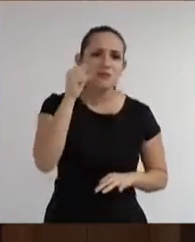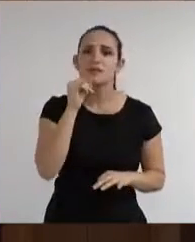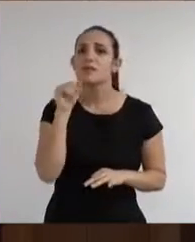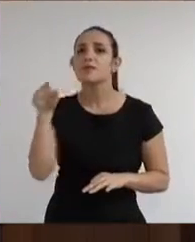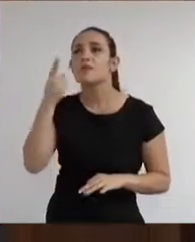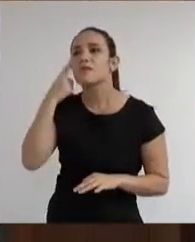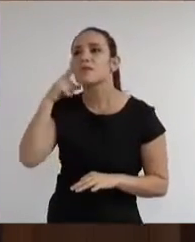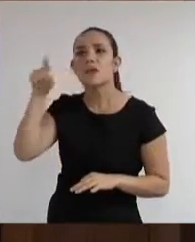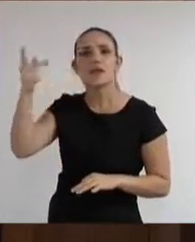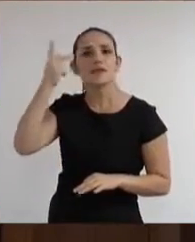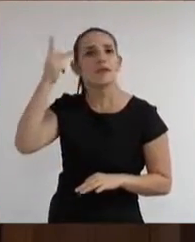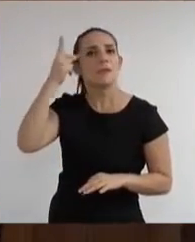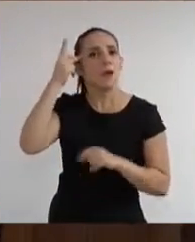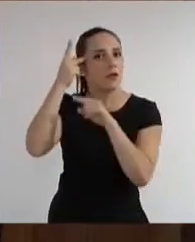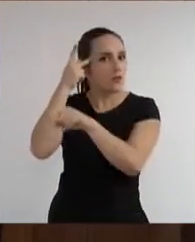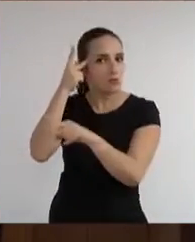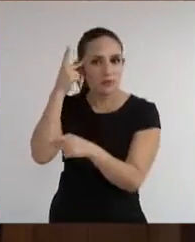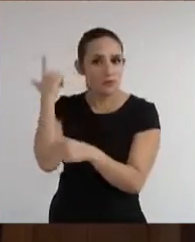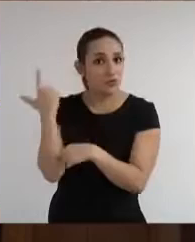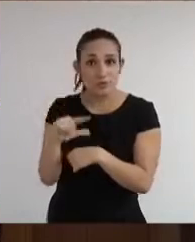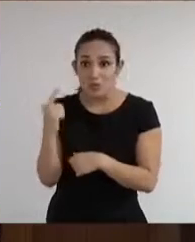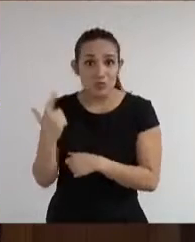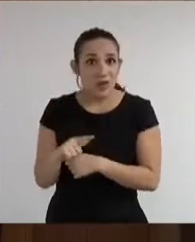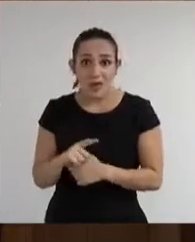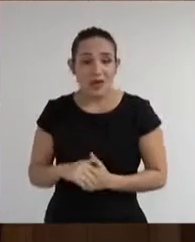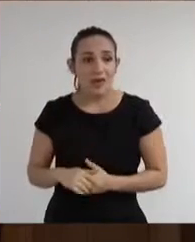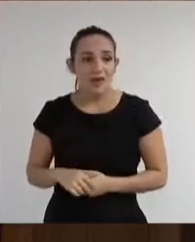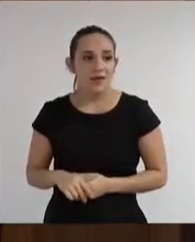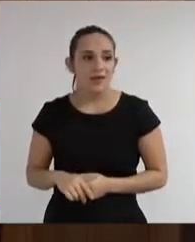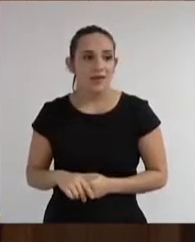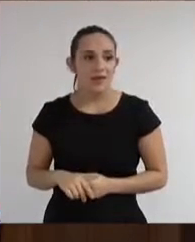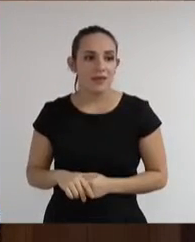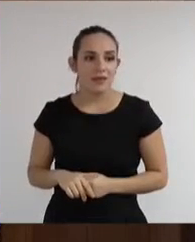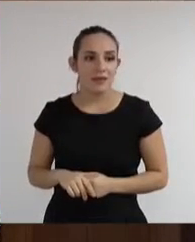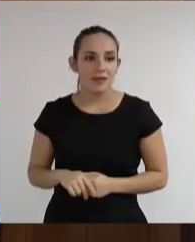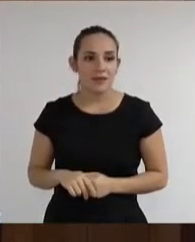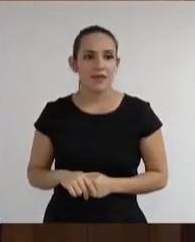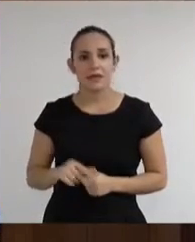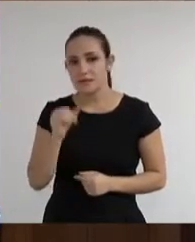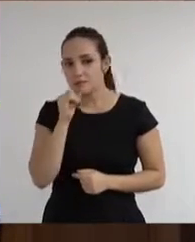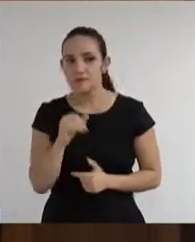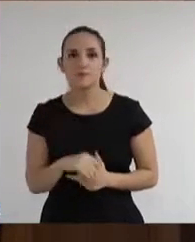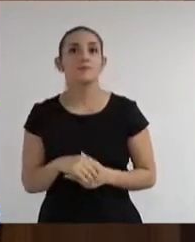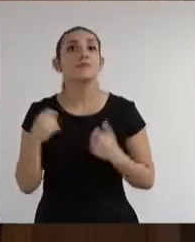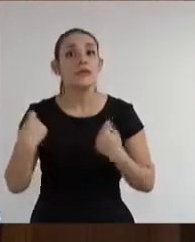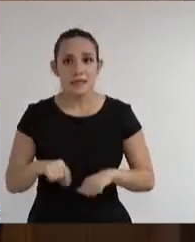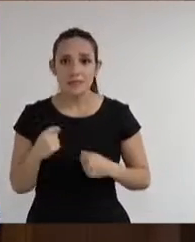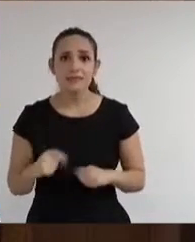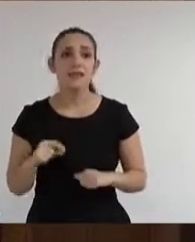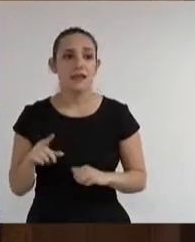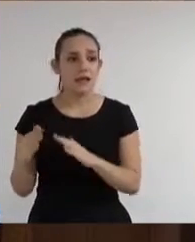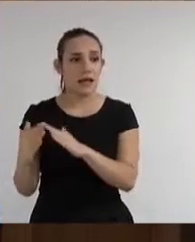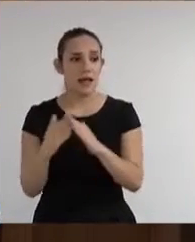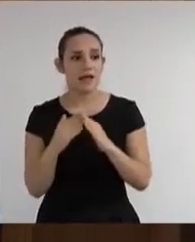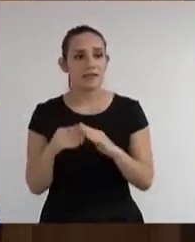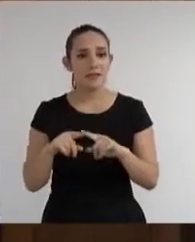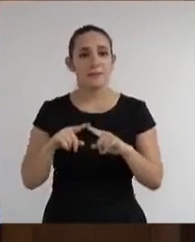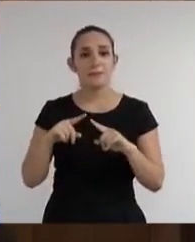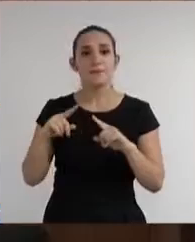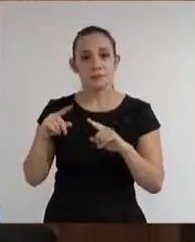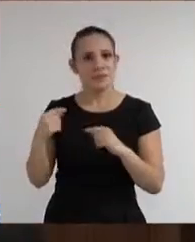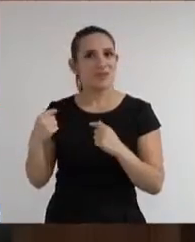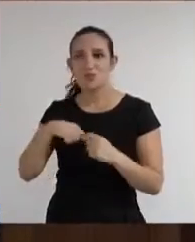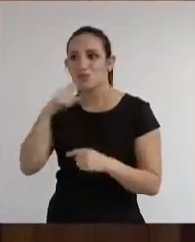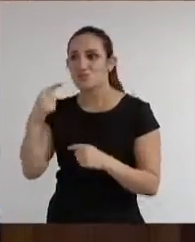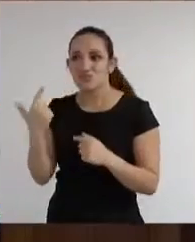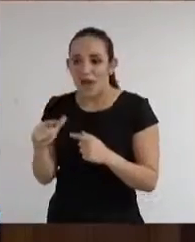Paulo já não existe mais hoje, as áreas ocupadas, existe uma demanda muito forte, o que não é em Campo Grande.